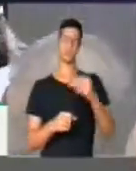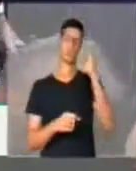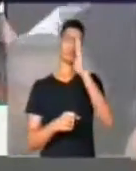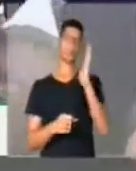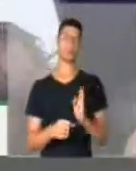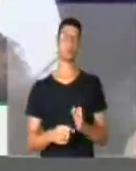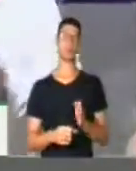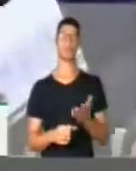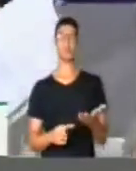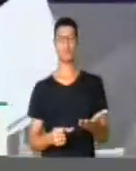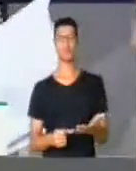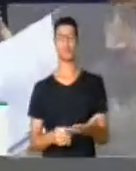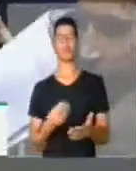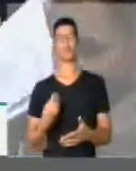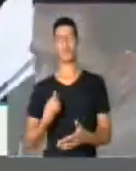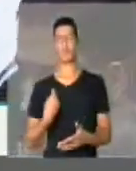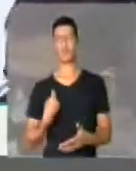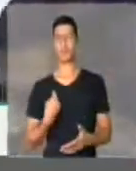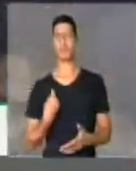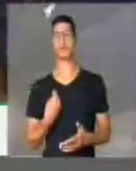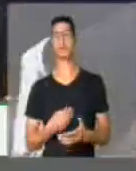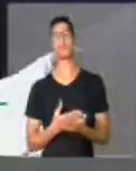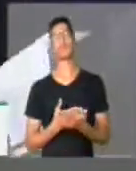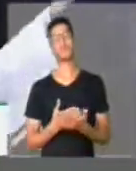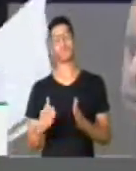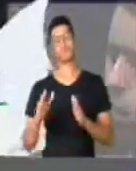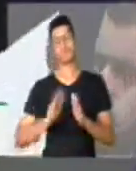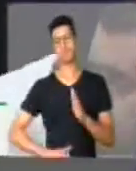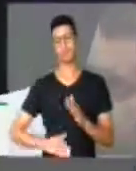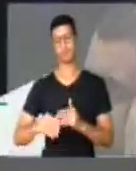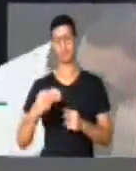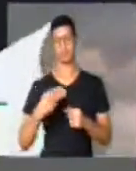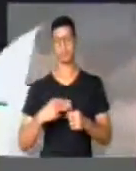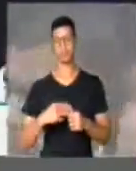brasileiros vivam lesados por